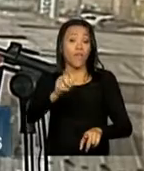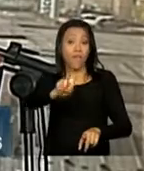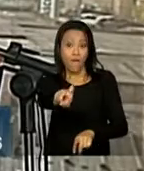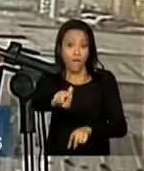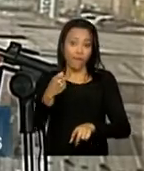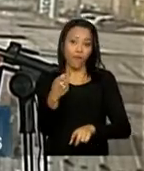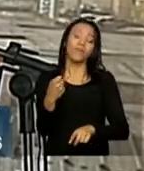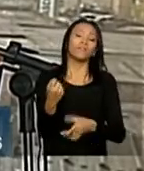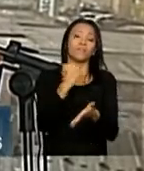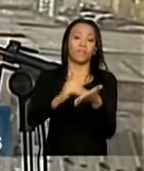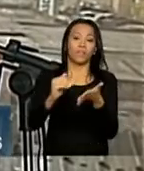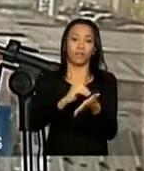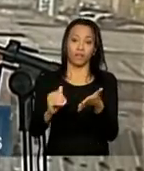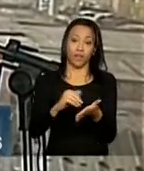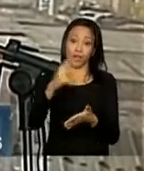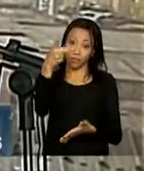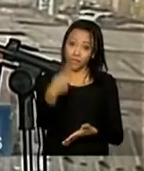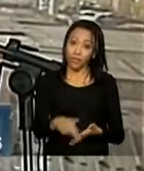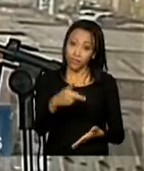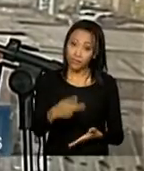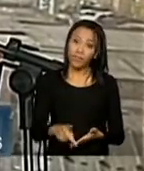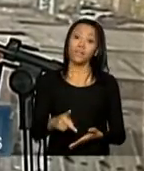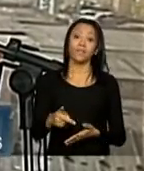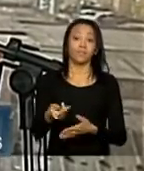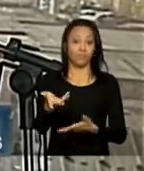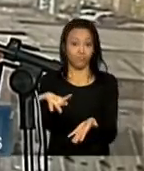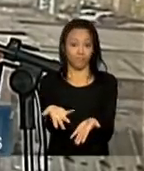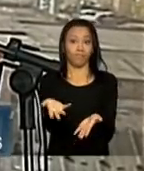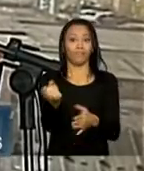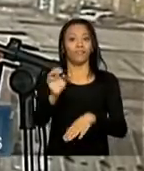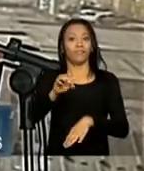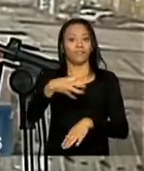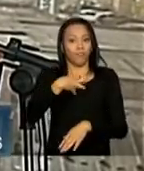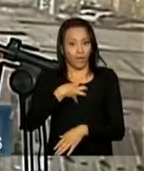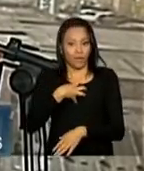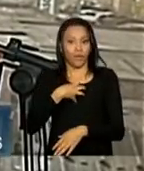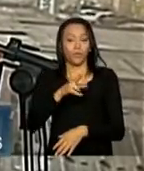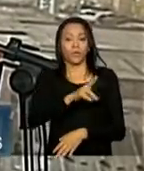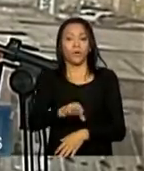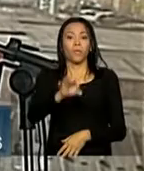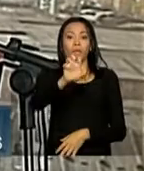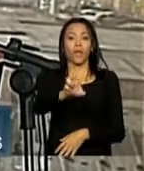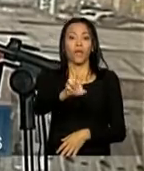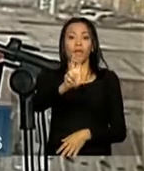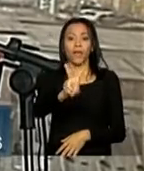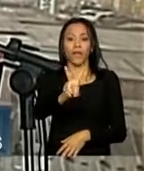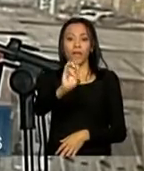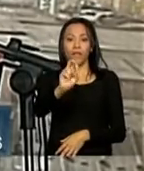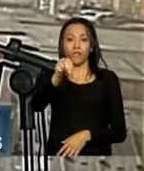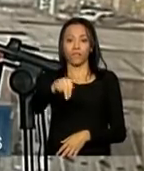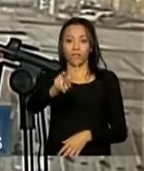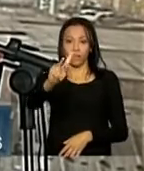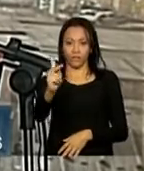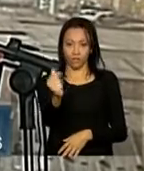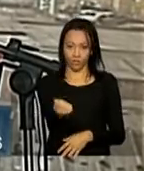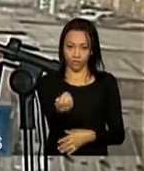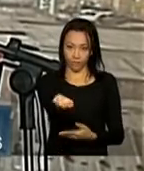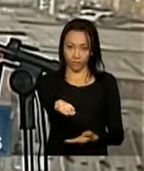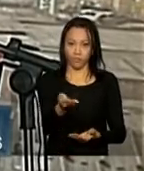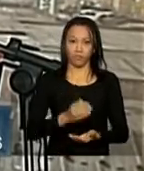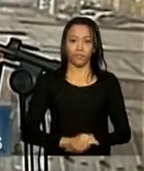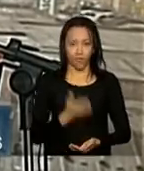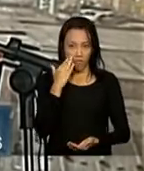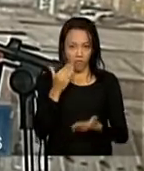secretária da Casa Civil aqui da Bahia, a nossa querida Evinha Schiavon. Levanta aí, Evinha.